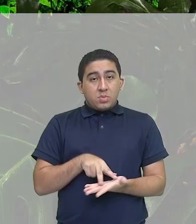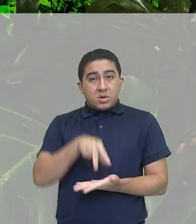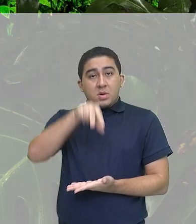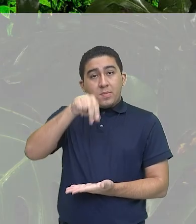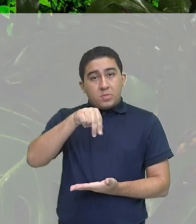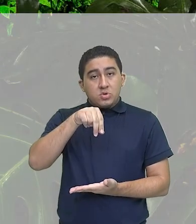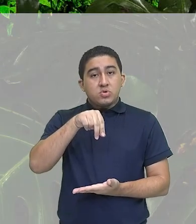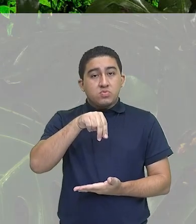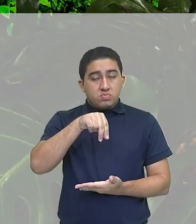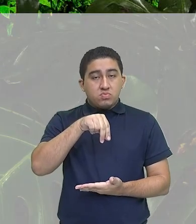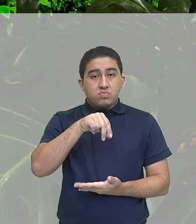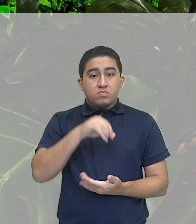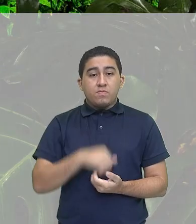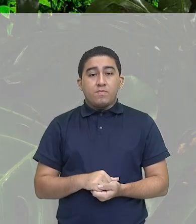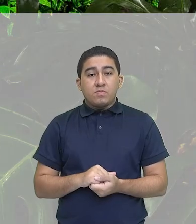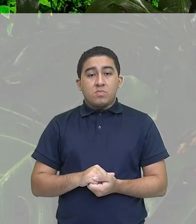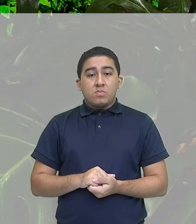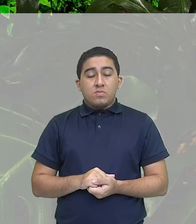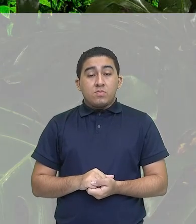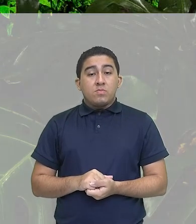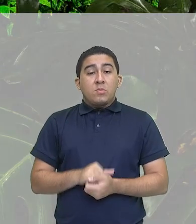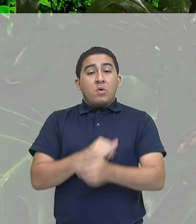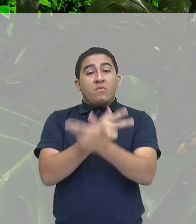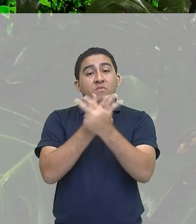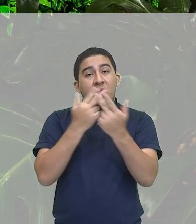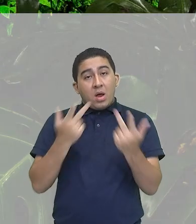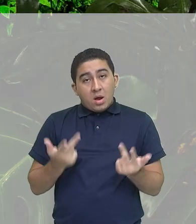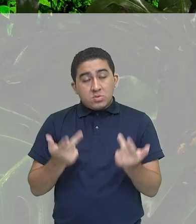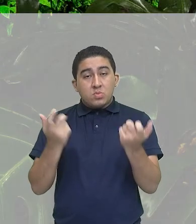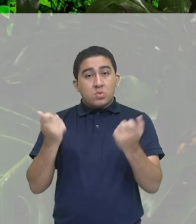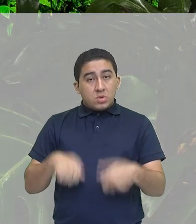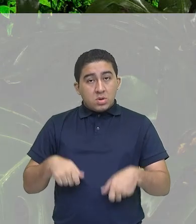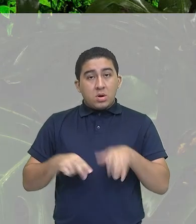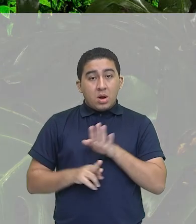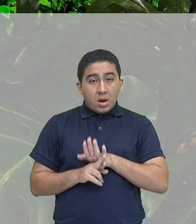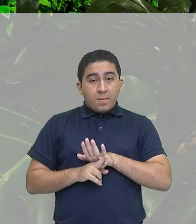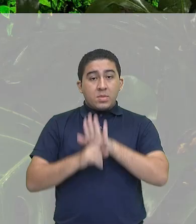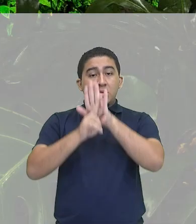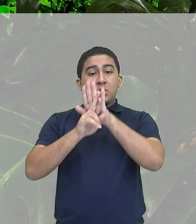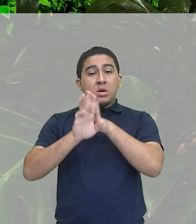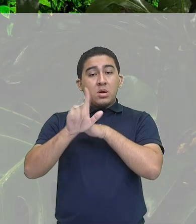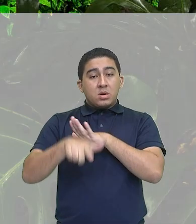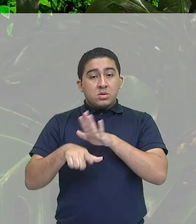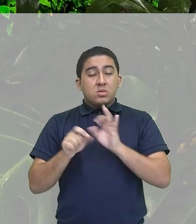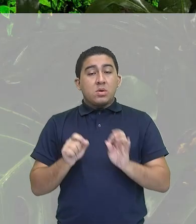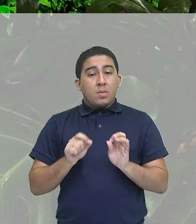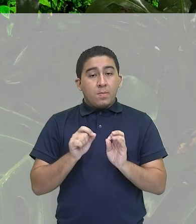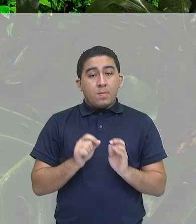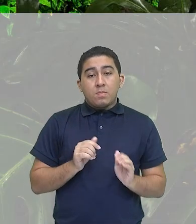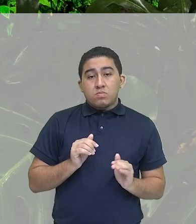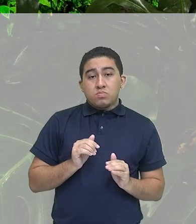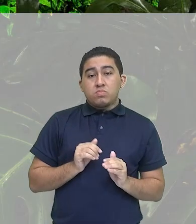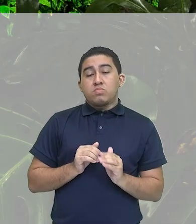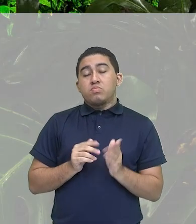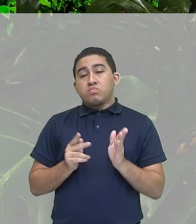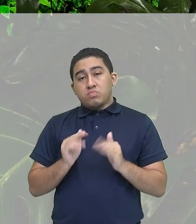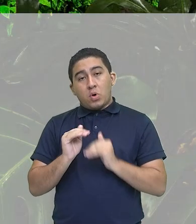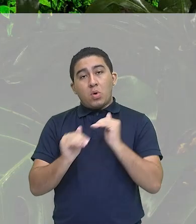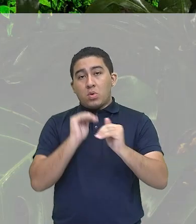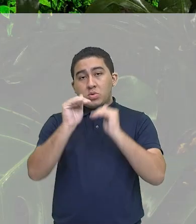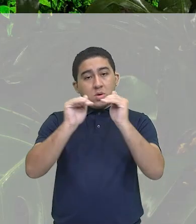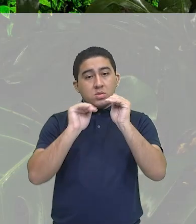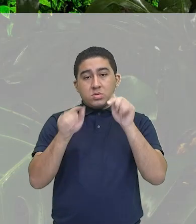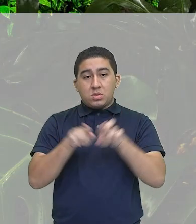ecológicas, né, em que são vários modelos também que representam esse processo entre os níveis